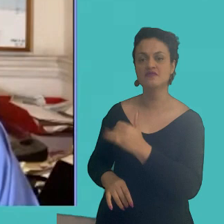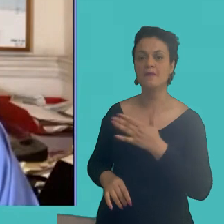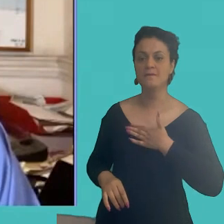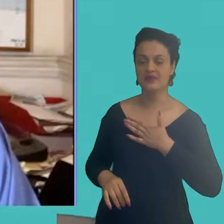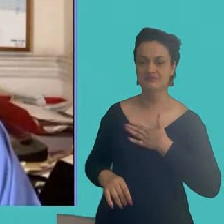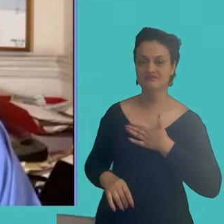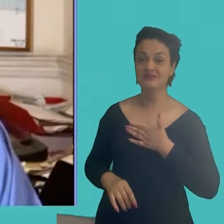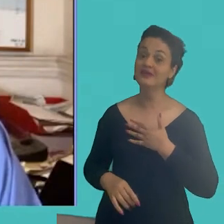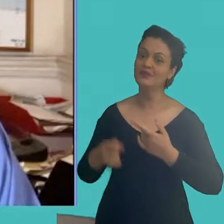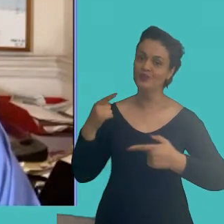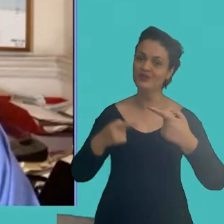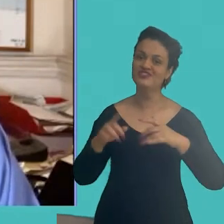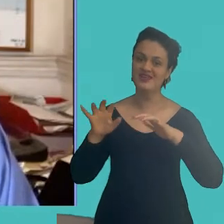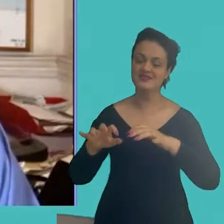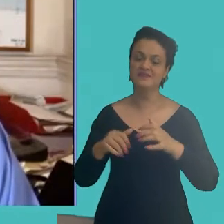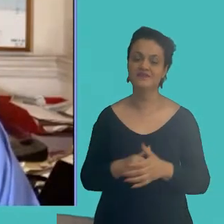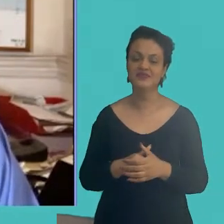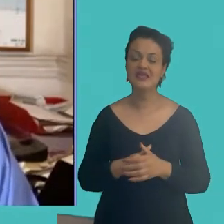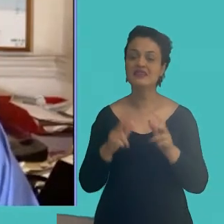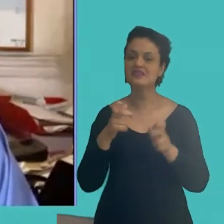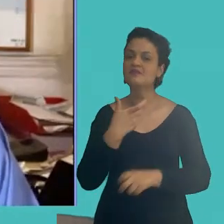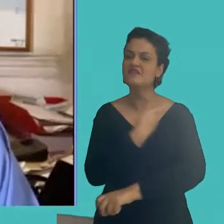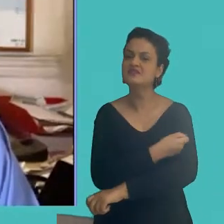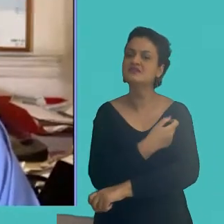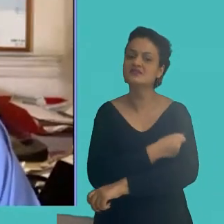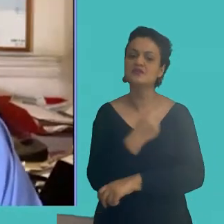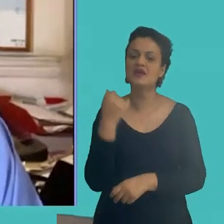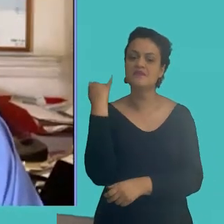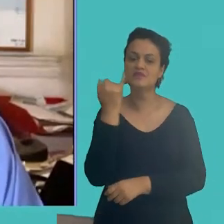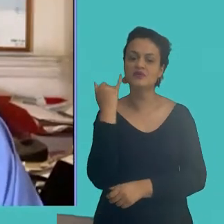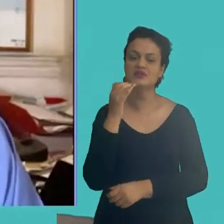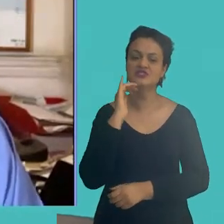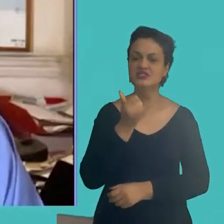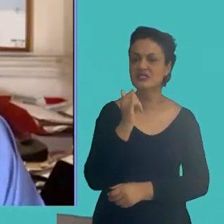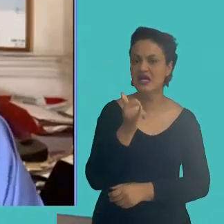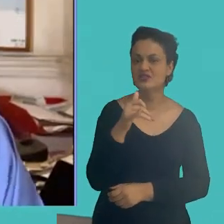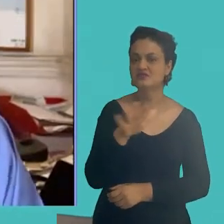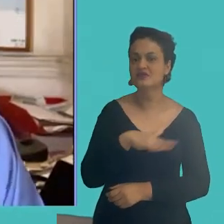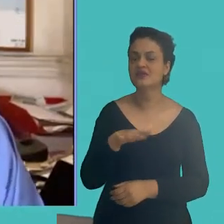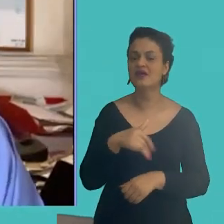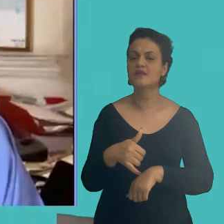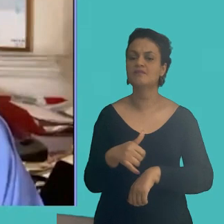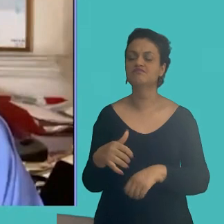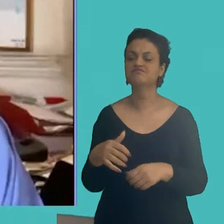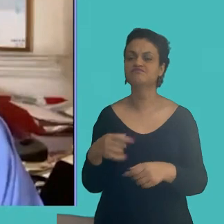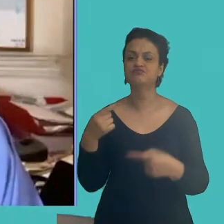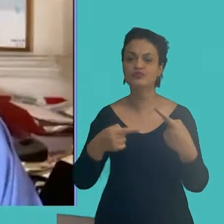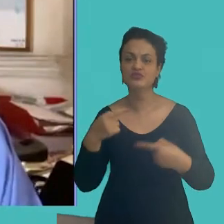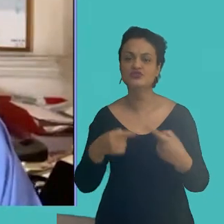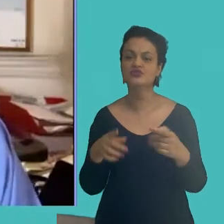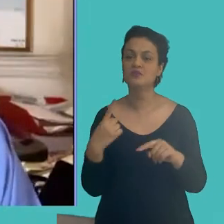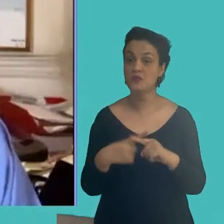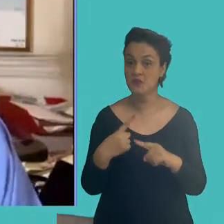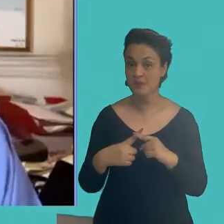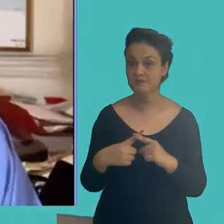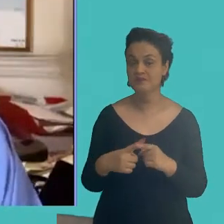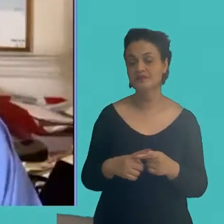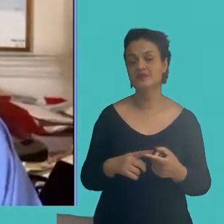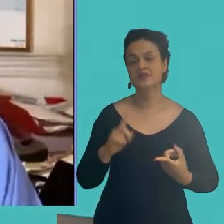que vacinação é tão importante em narrativas políticas? Por dois motivos principais. Um, da